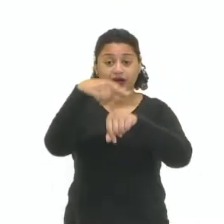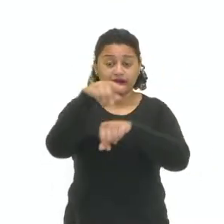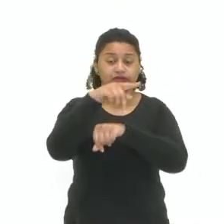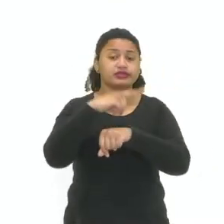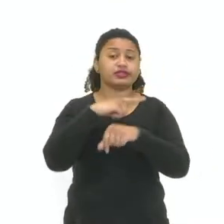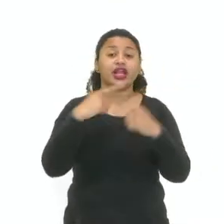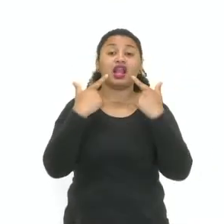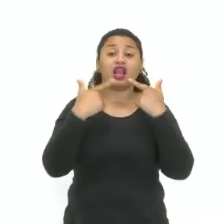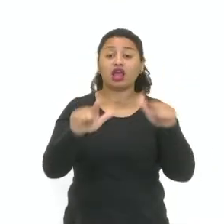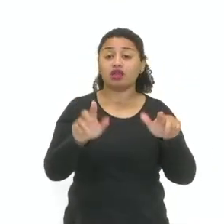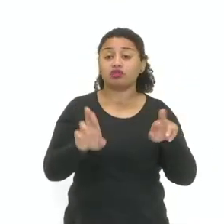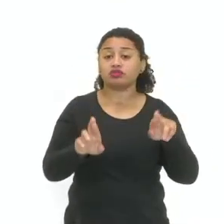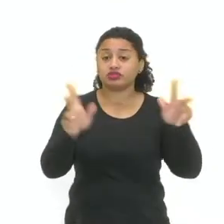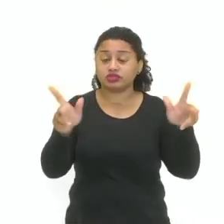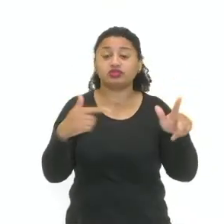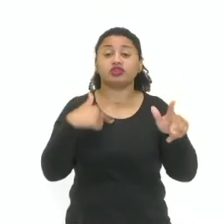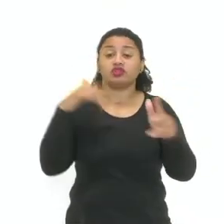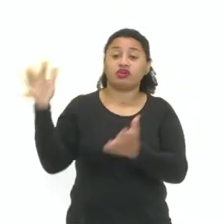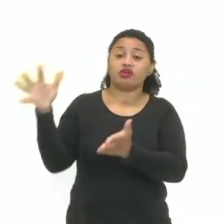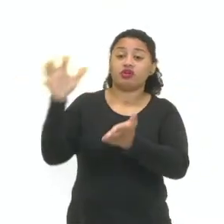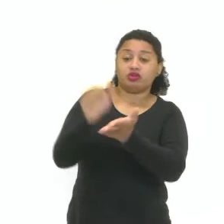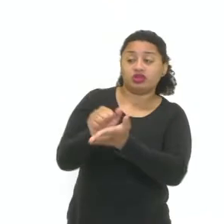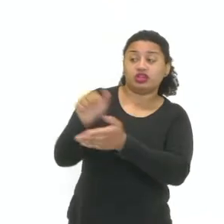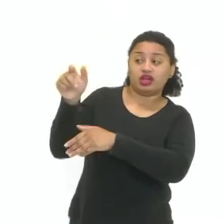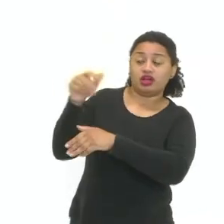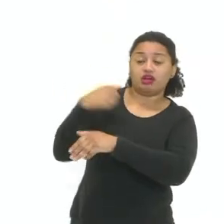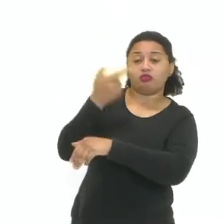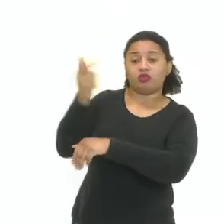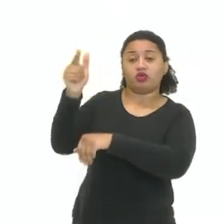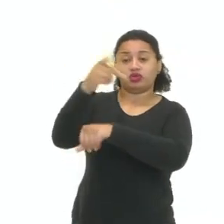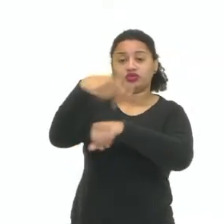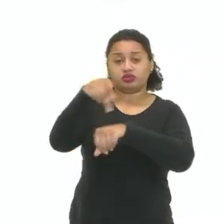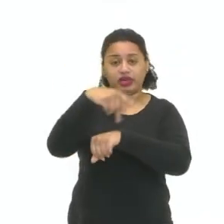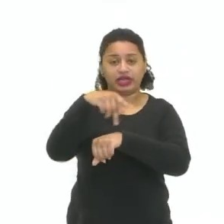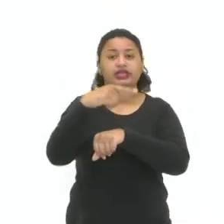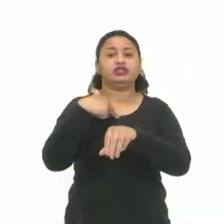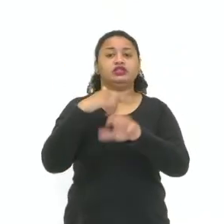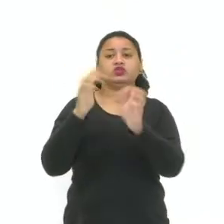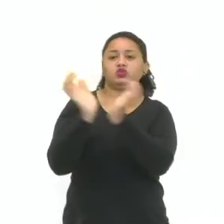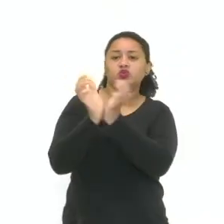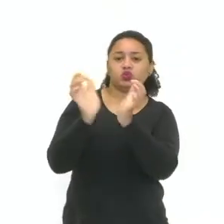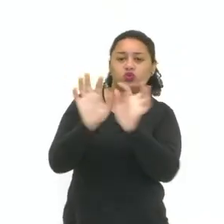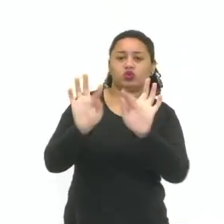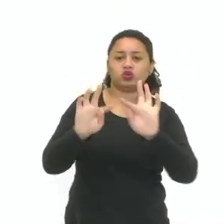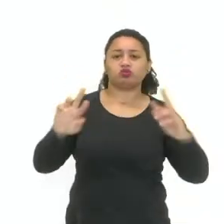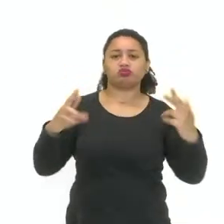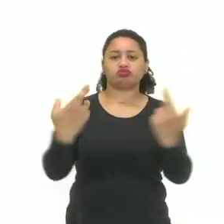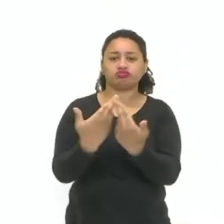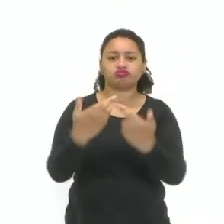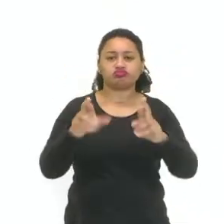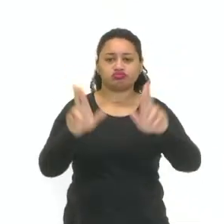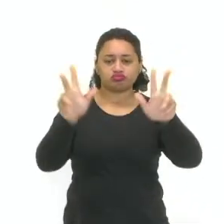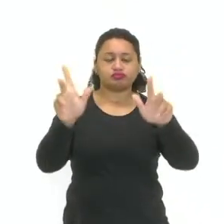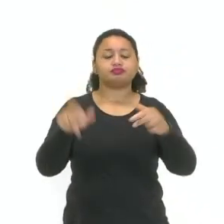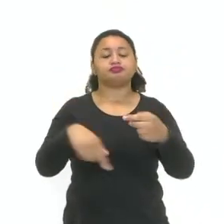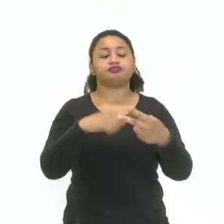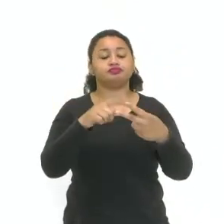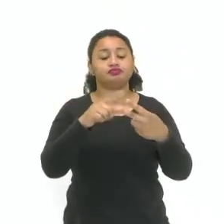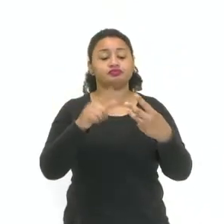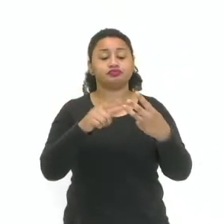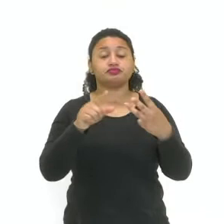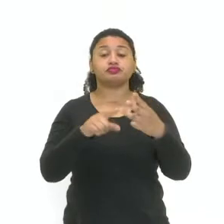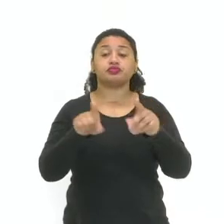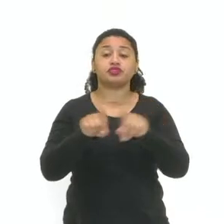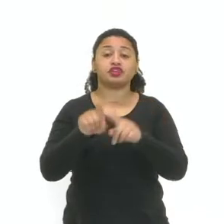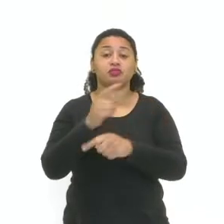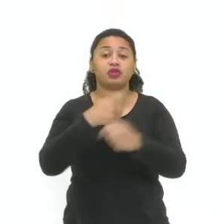línguas diferentes, foram colonizados por países diferentes, né? Tribos diferentes, e assim por diante. Também na questão econômica, né? Tem países